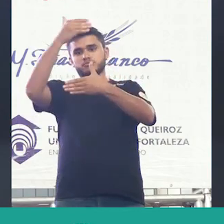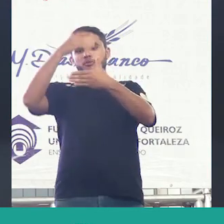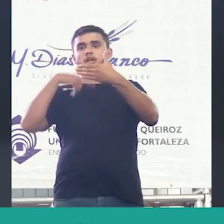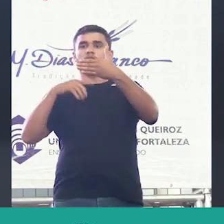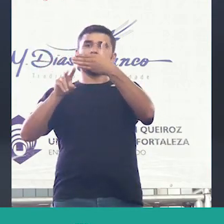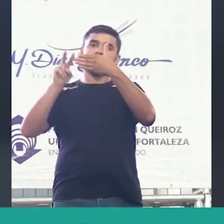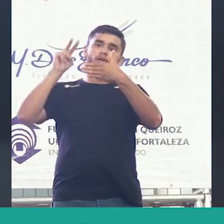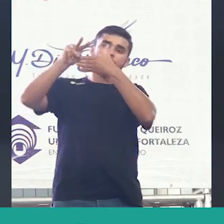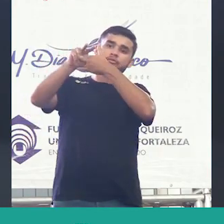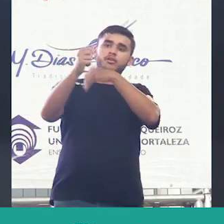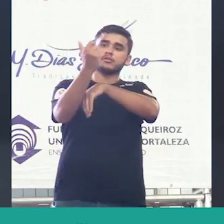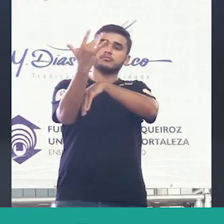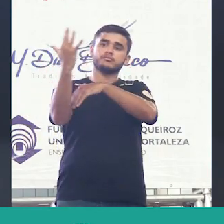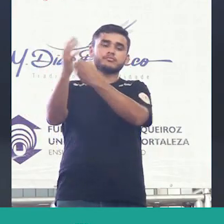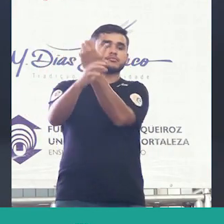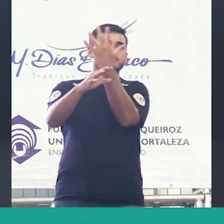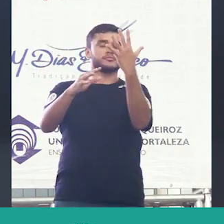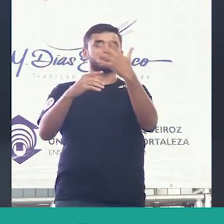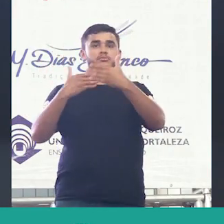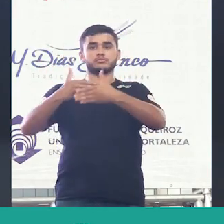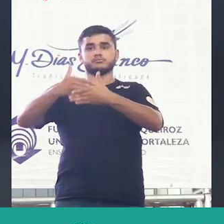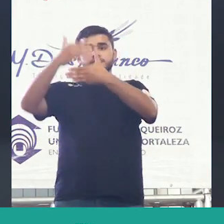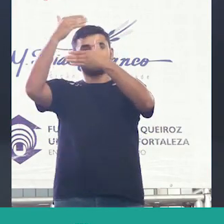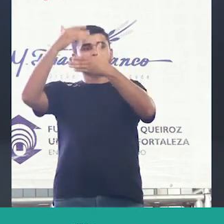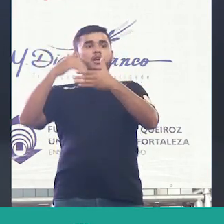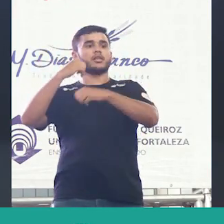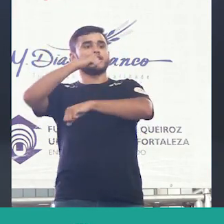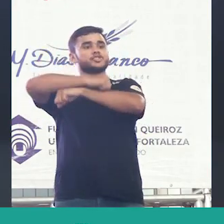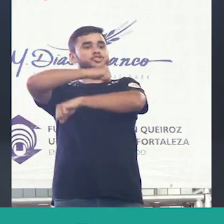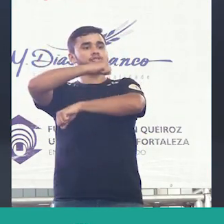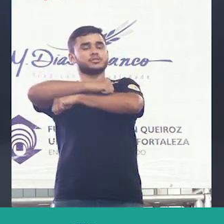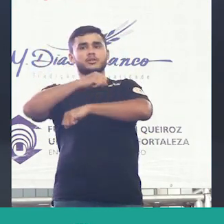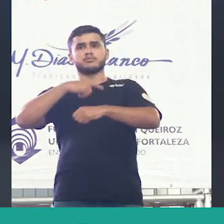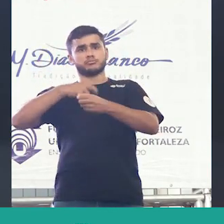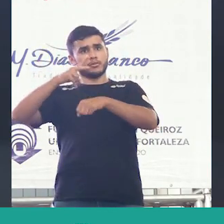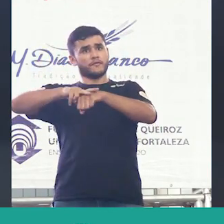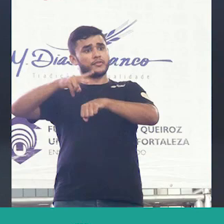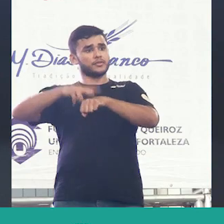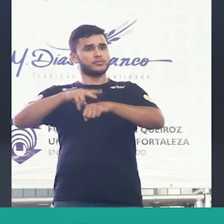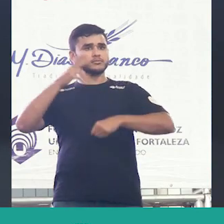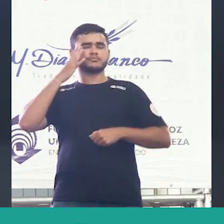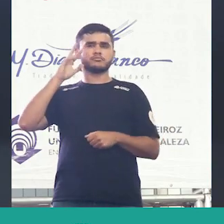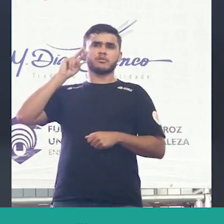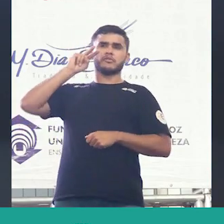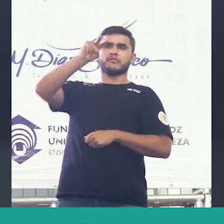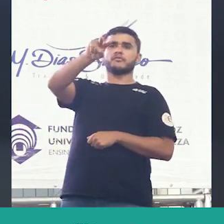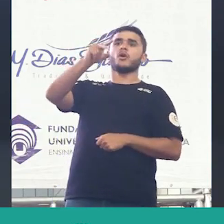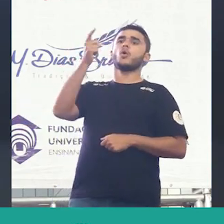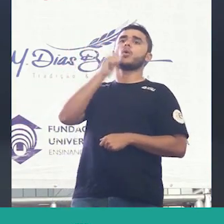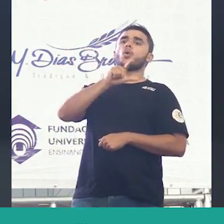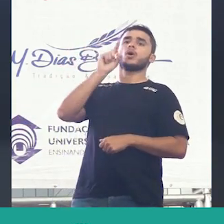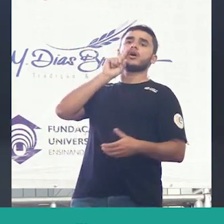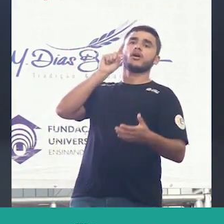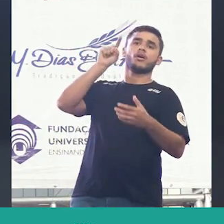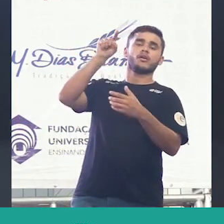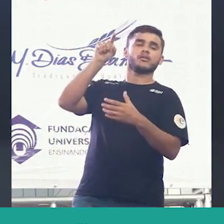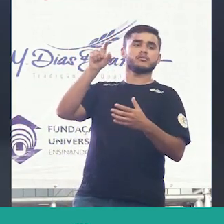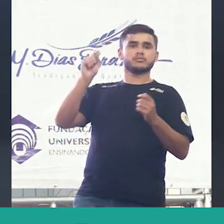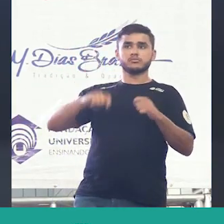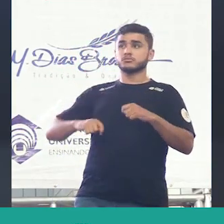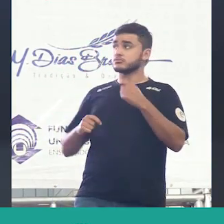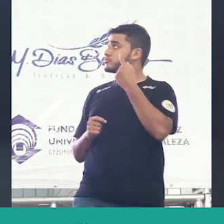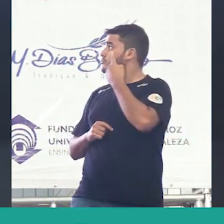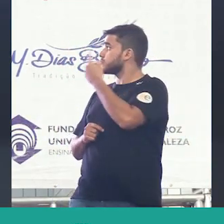a pessoa e as plantas, existem janelas. E nessas janelas tem vidro. Haroldinho, como é que tu sabe?